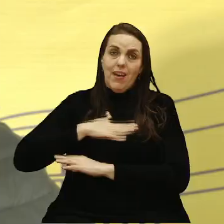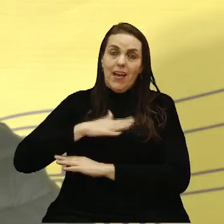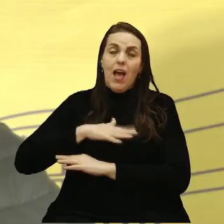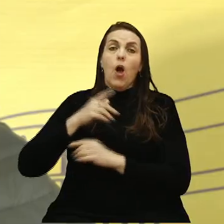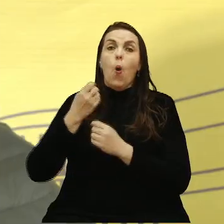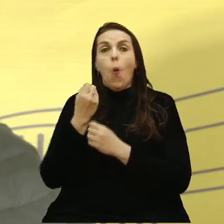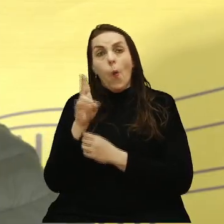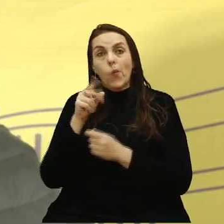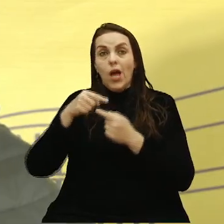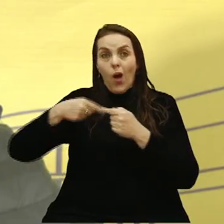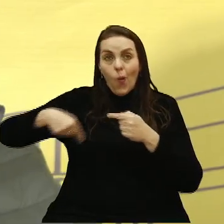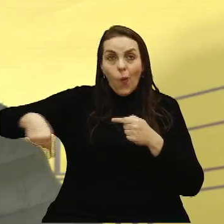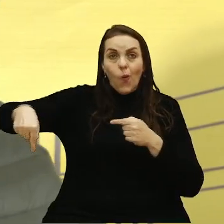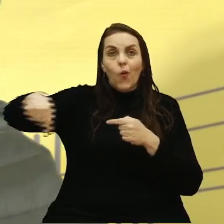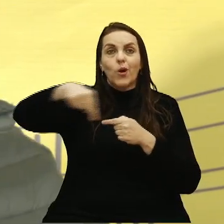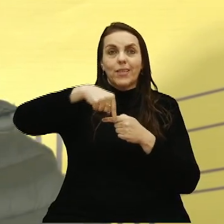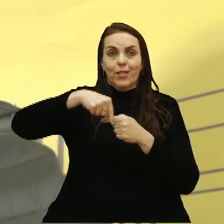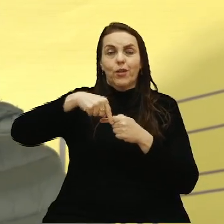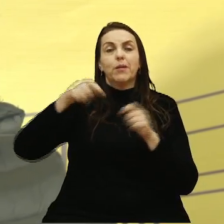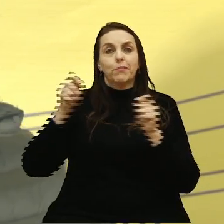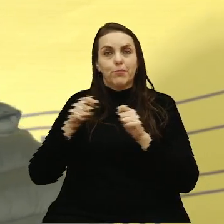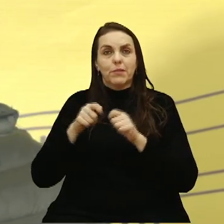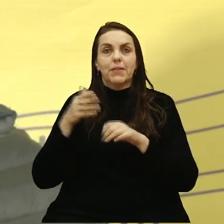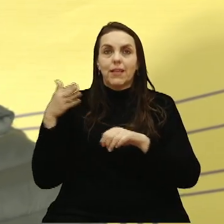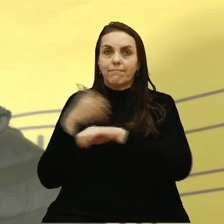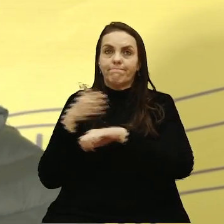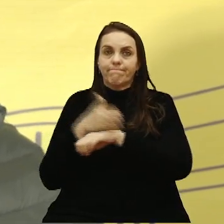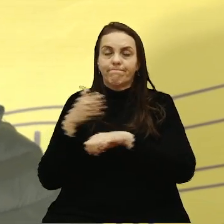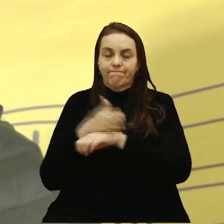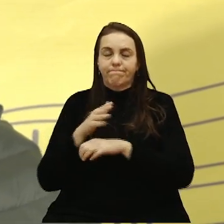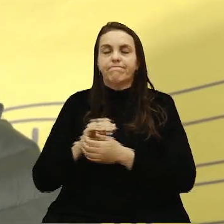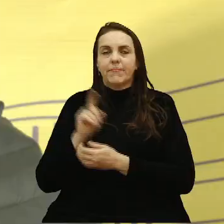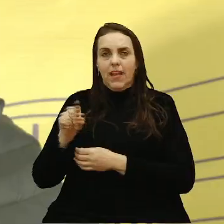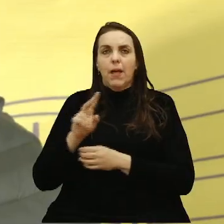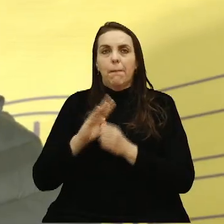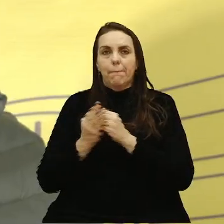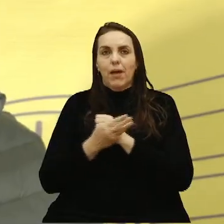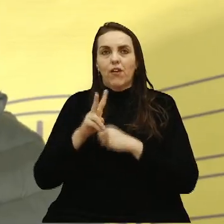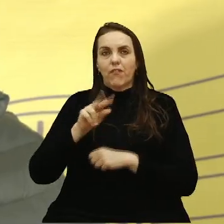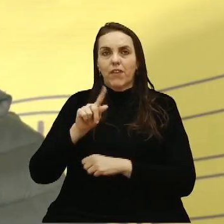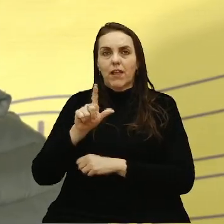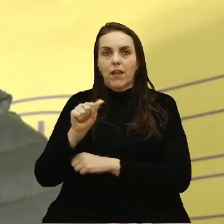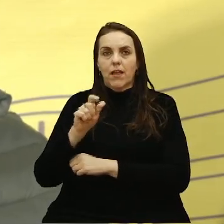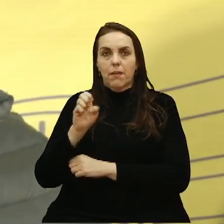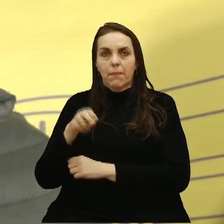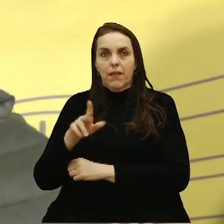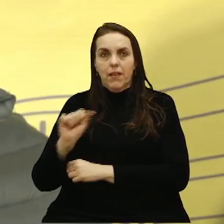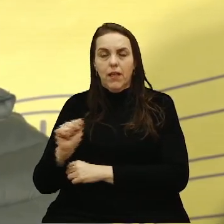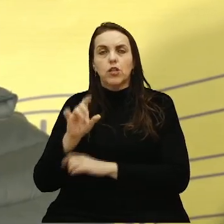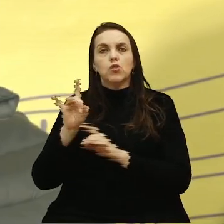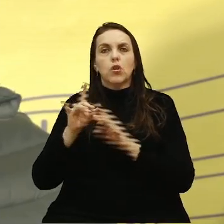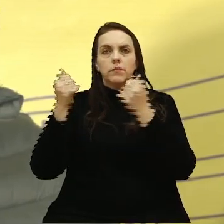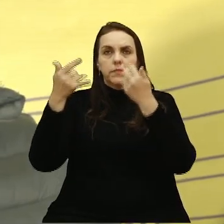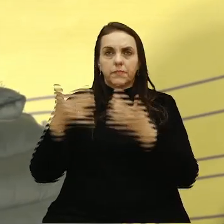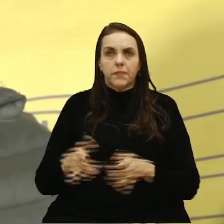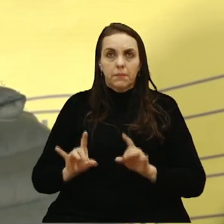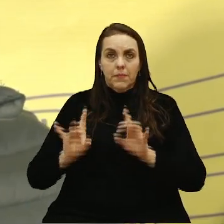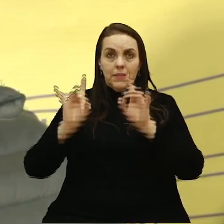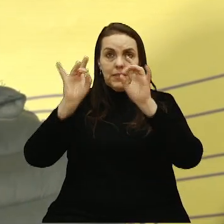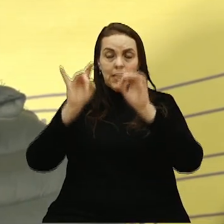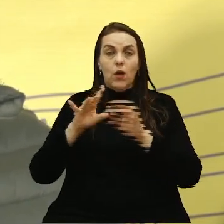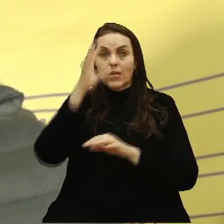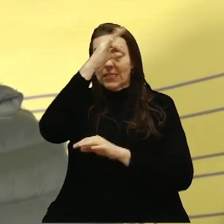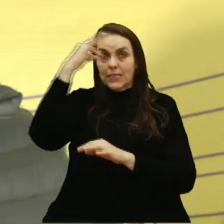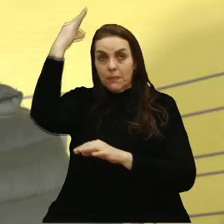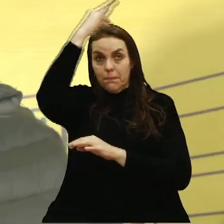para permitir a entrada ali justamente desse cruzamento no bairro Vila Amélia. E aproveitando, Marcelo, só fazer um destaque especial, a Sociedade Espírita Amor e